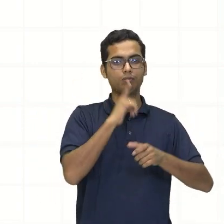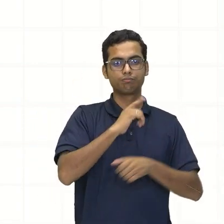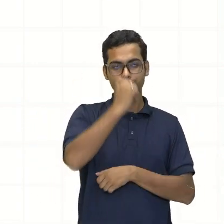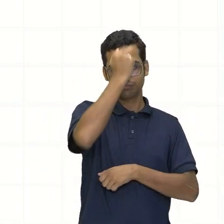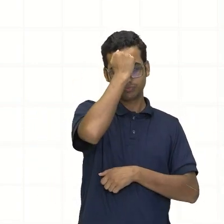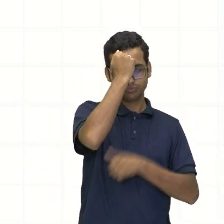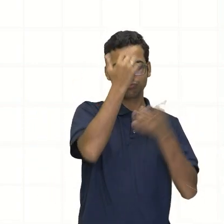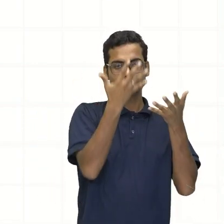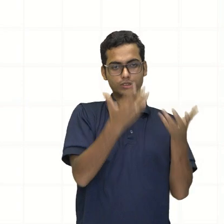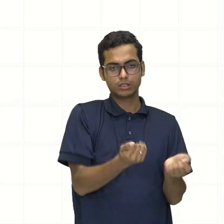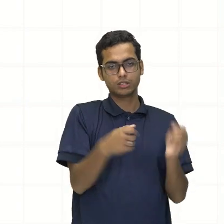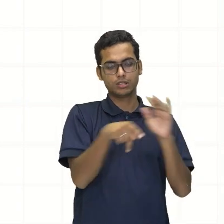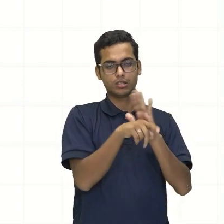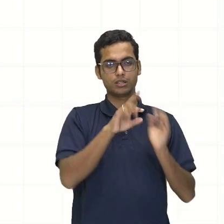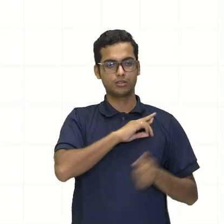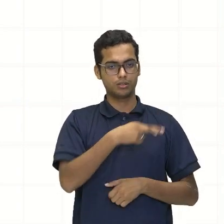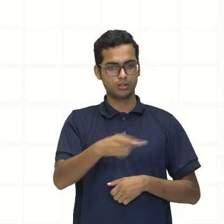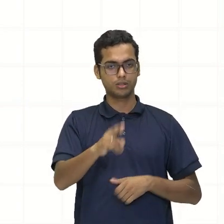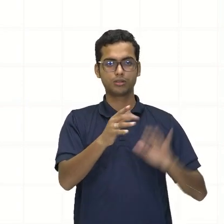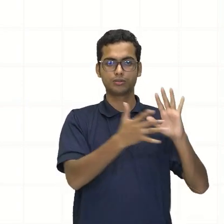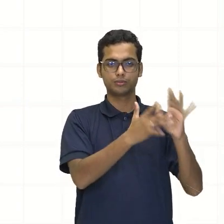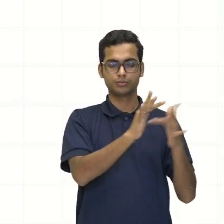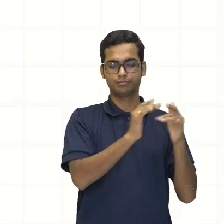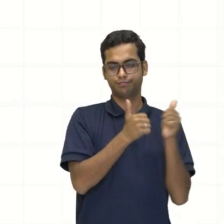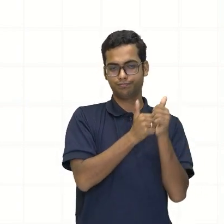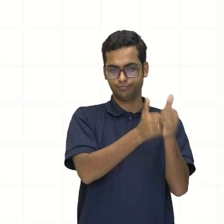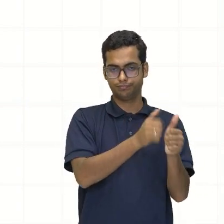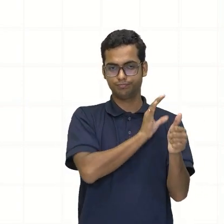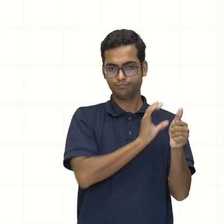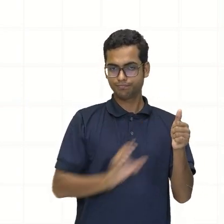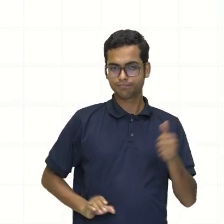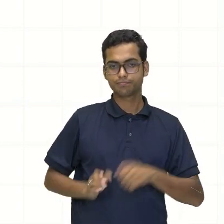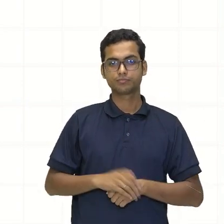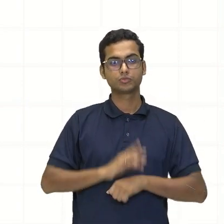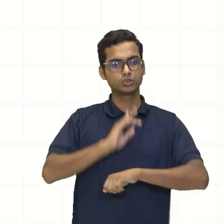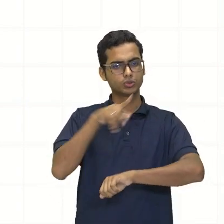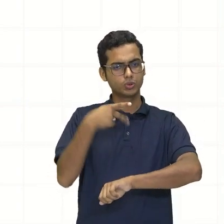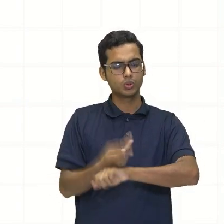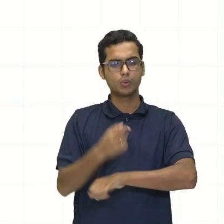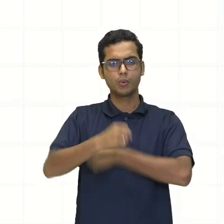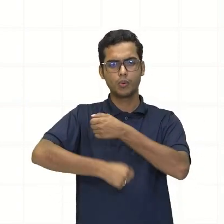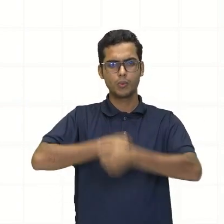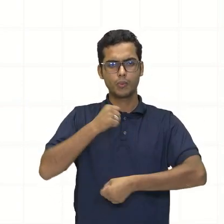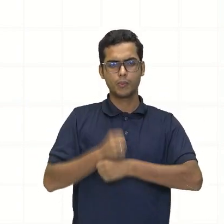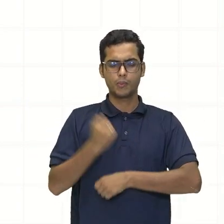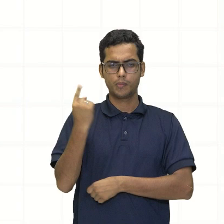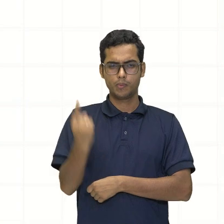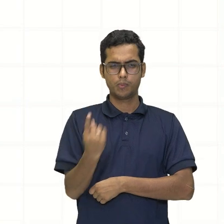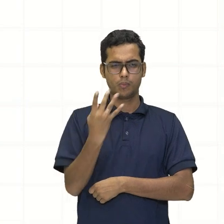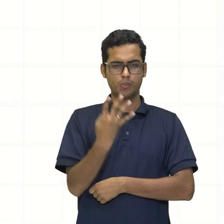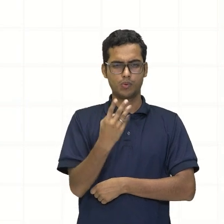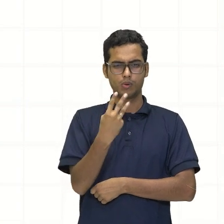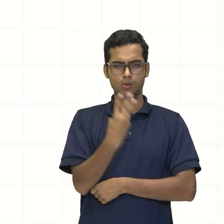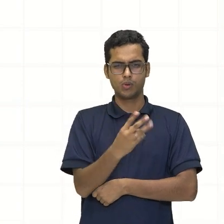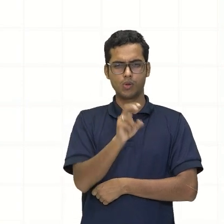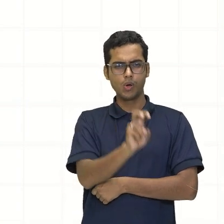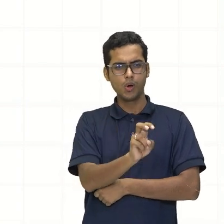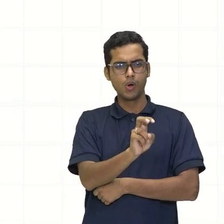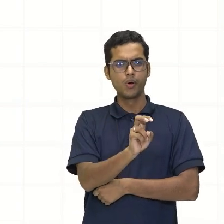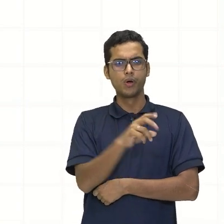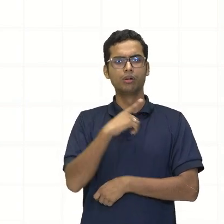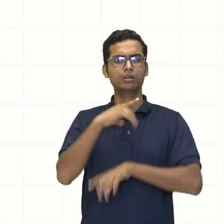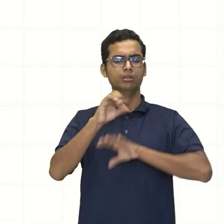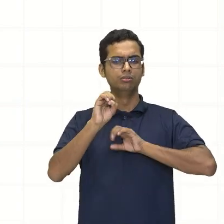Em 1435, nós temos o ensino católico, né? Ele vai se voltar contra